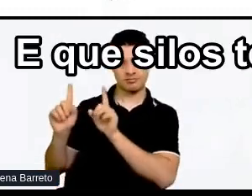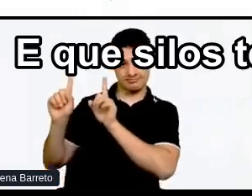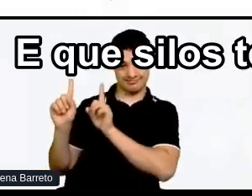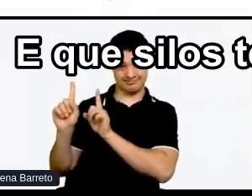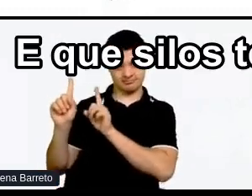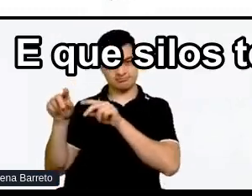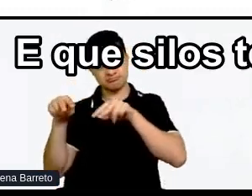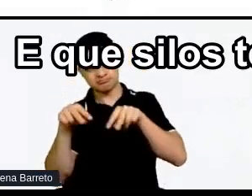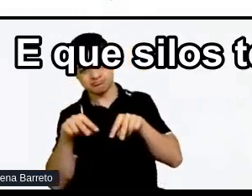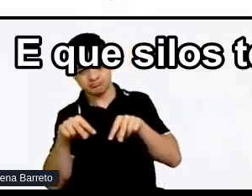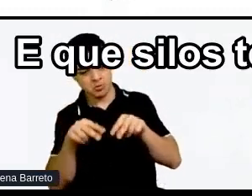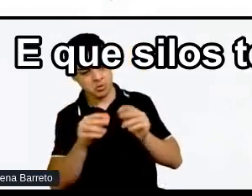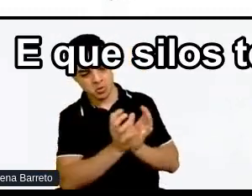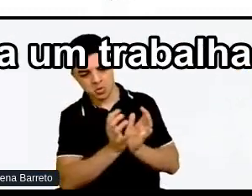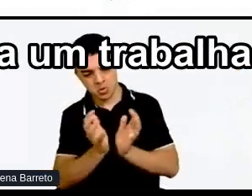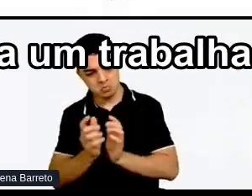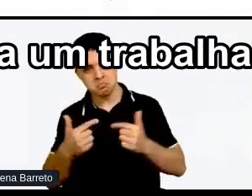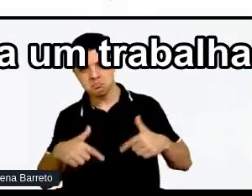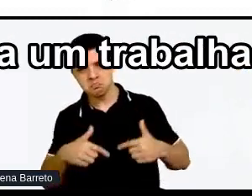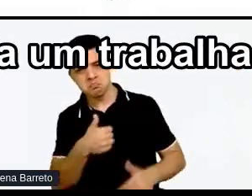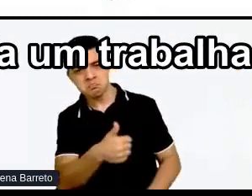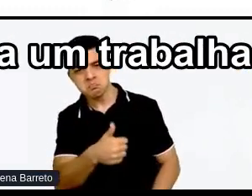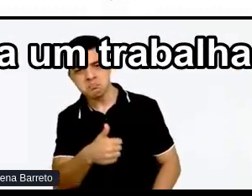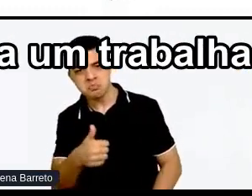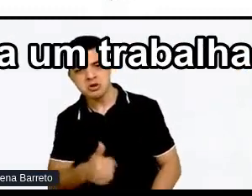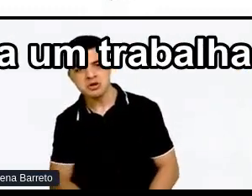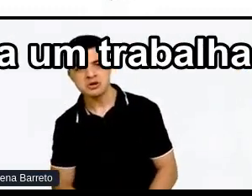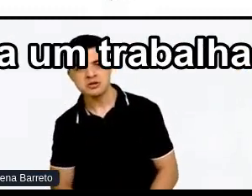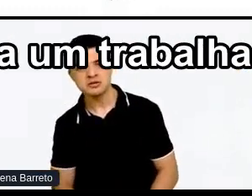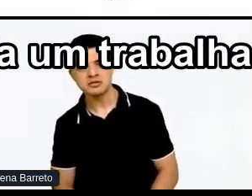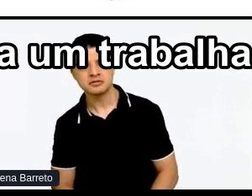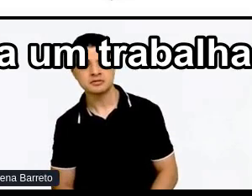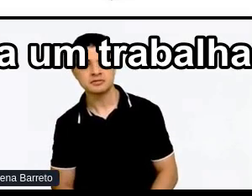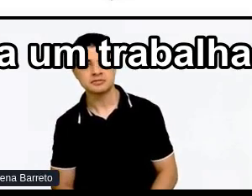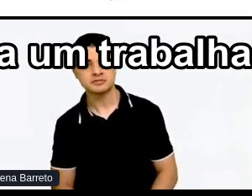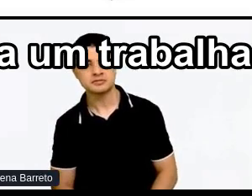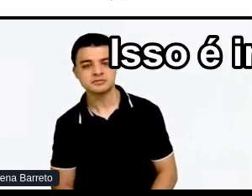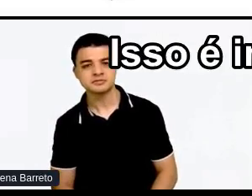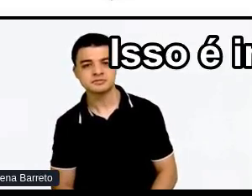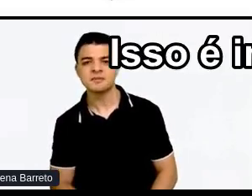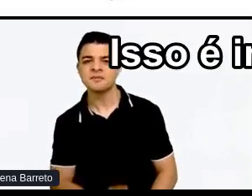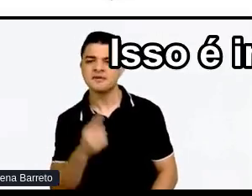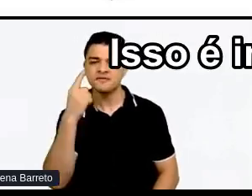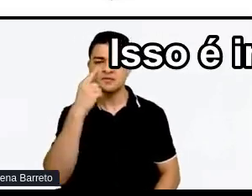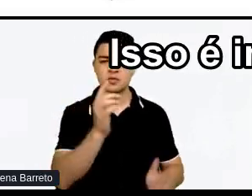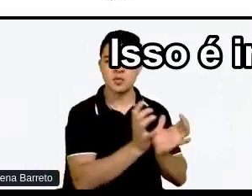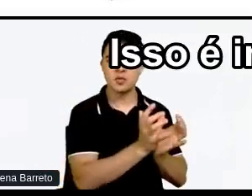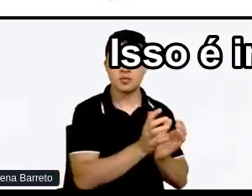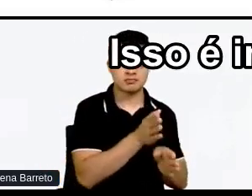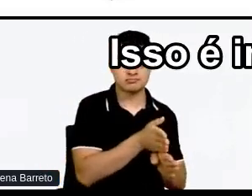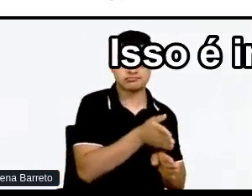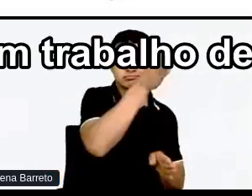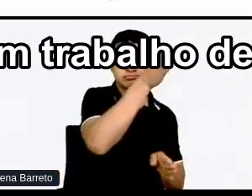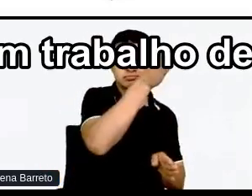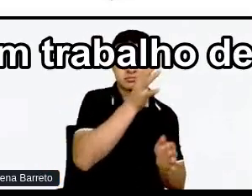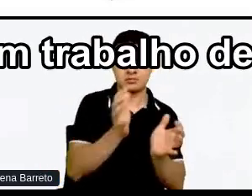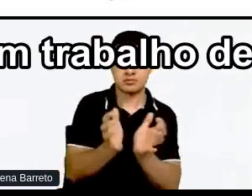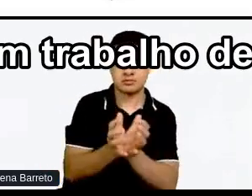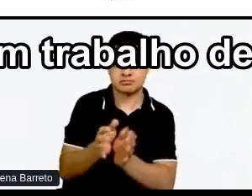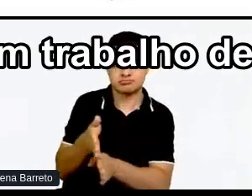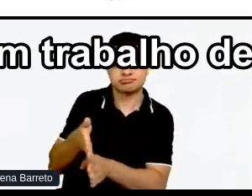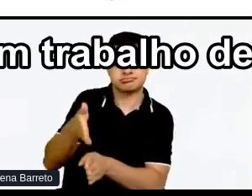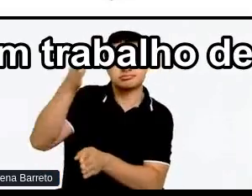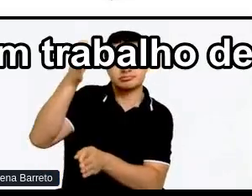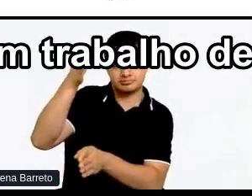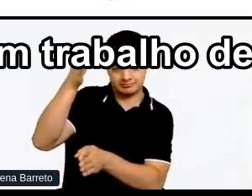E que silos tem ali, gente? Cada um trabalha no seu quadrado? Isso é inclusão? Eu vou fazer um